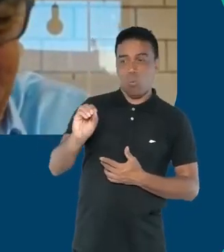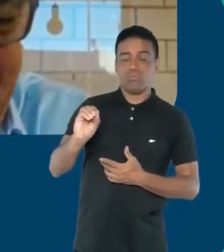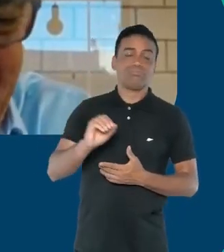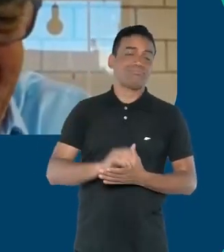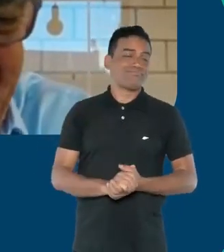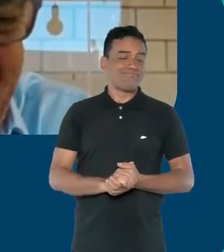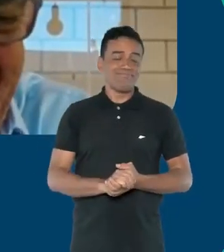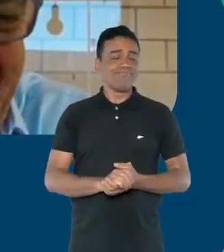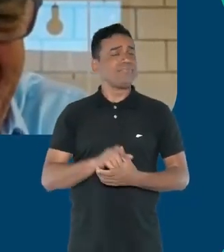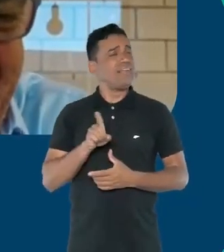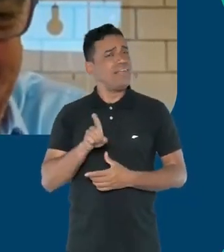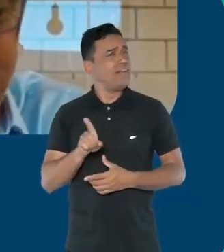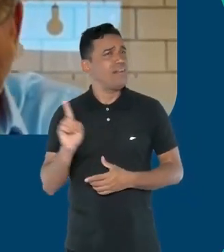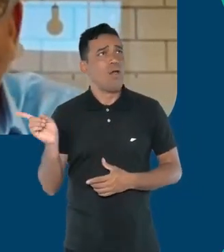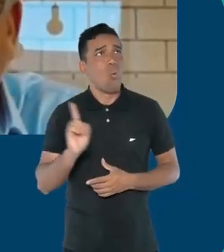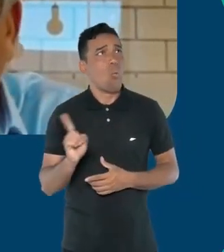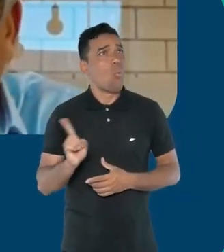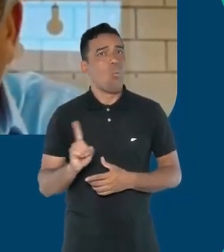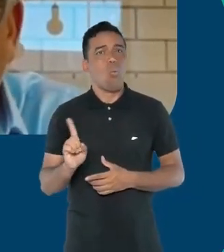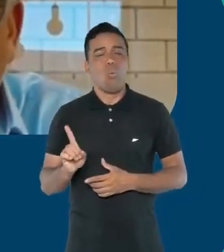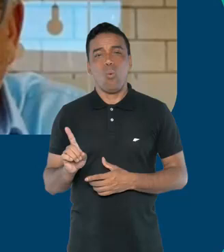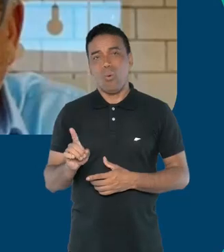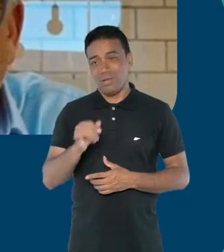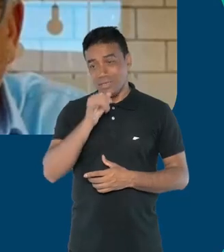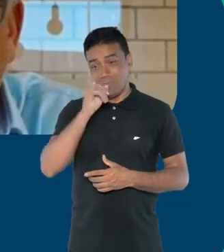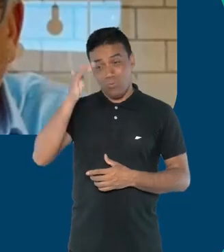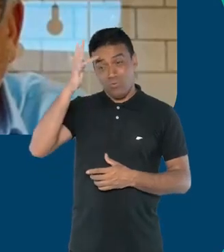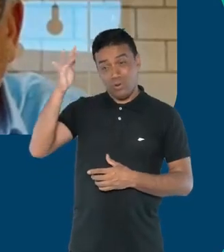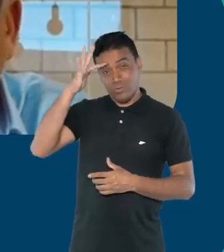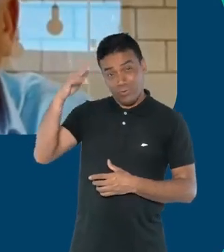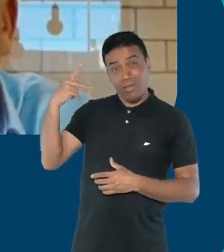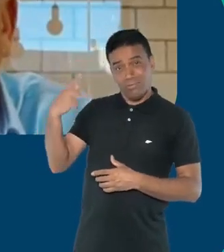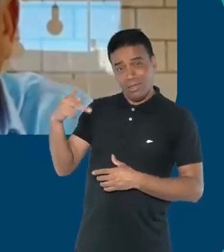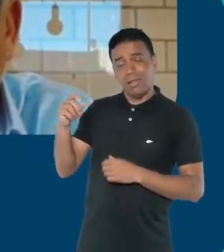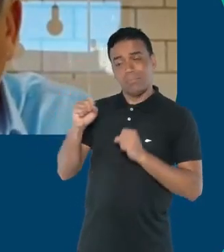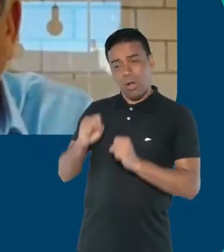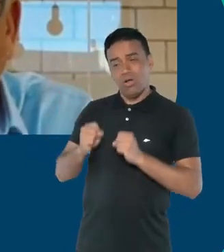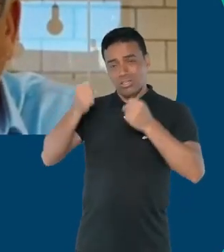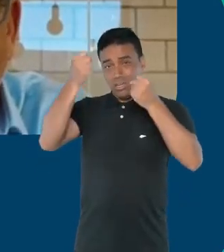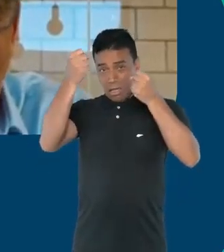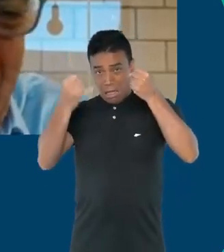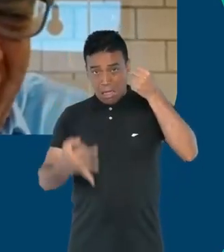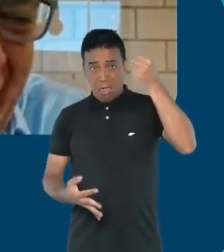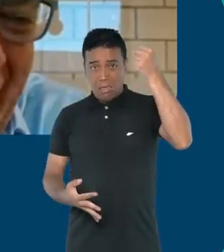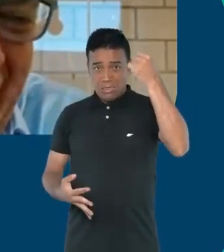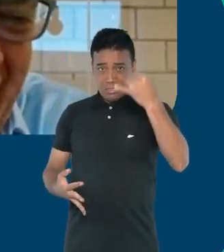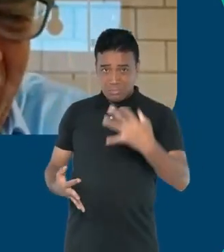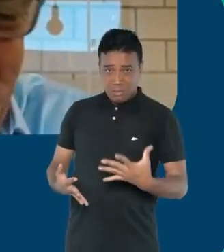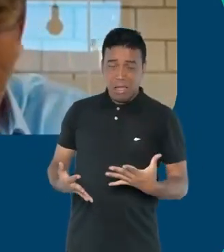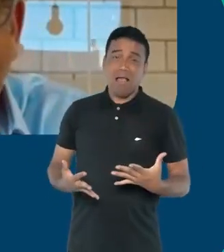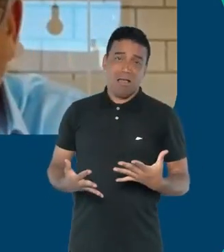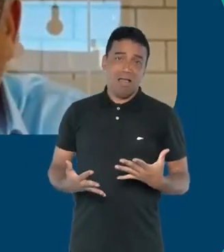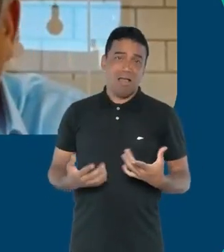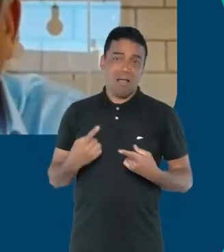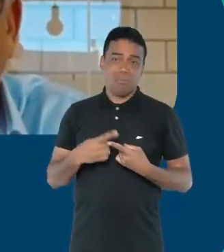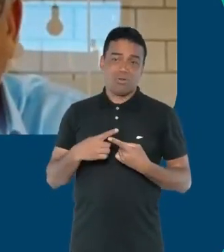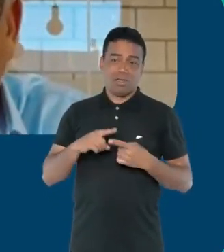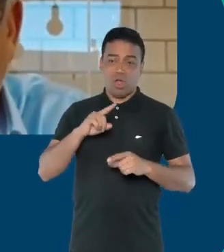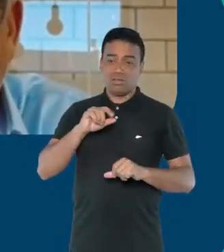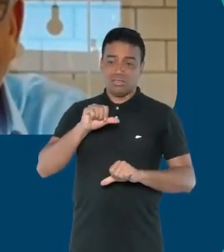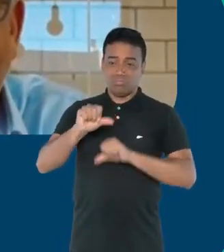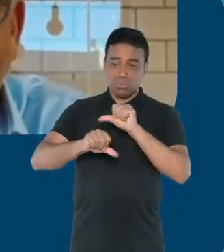digamos assim, ele até, a filosofia dele pode até explicar, né, porque nos tornamos